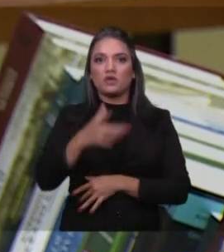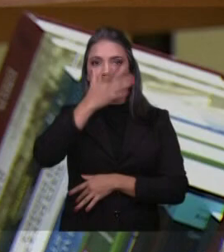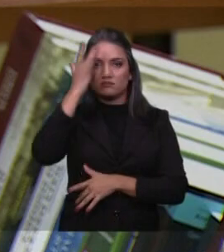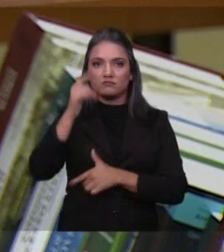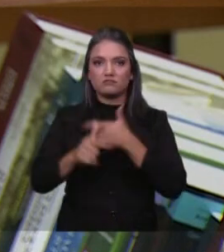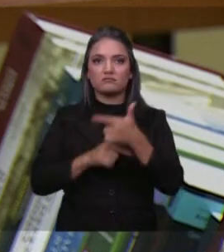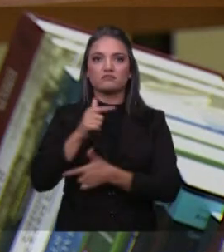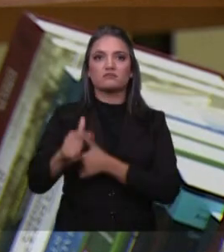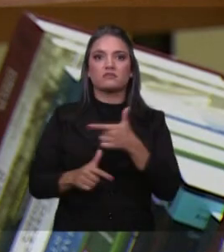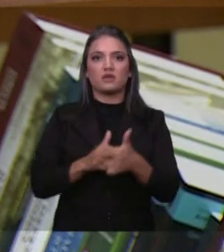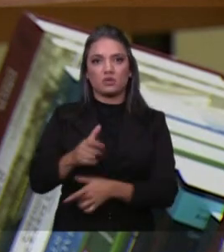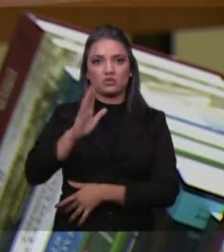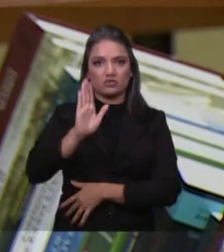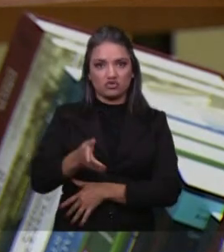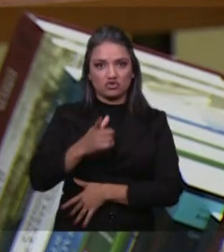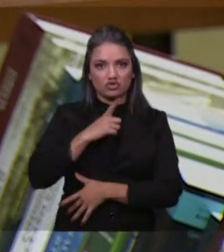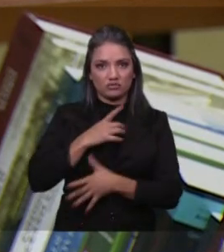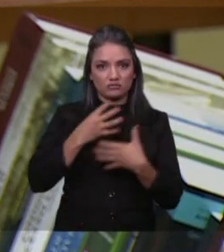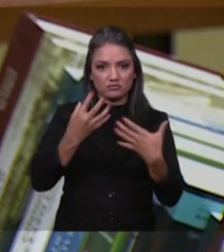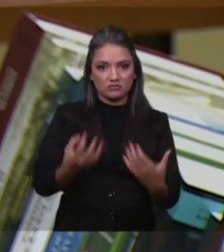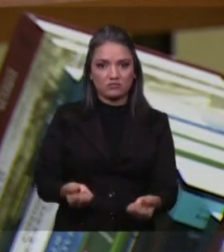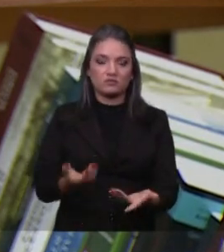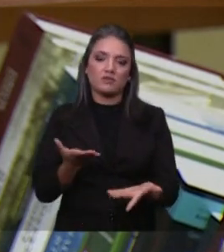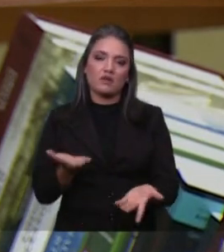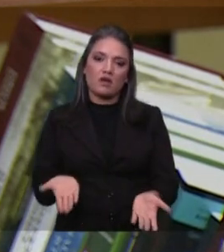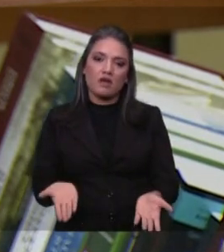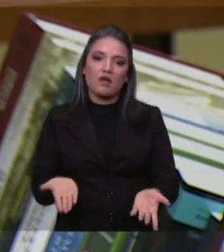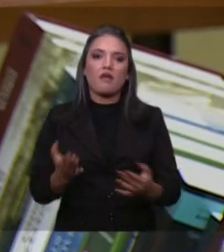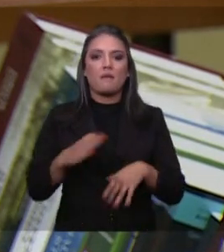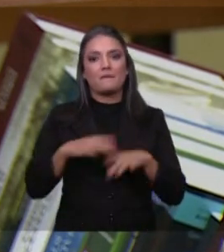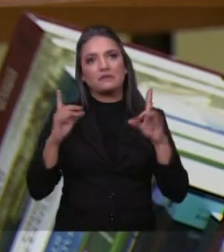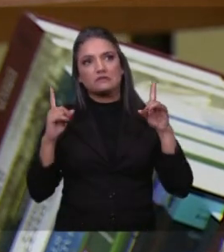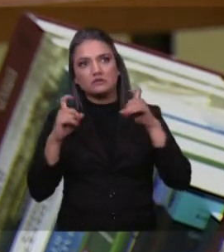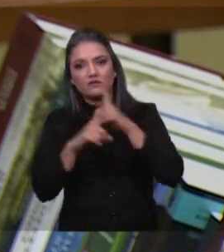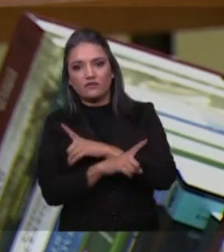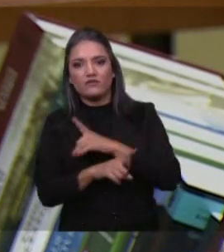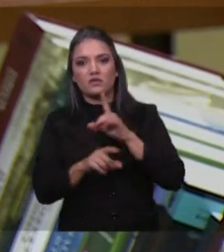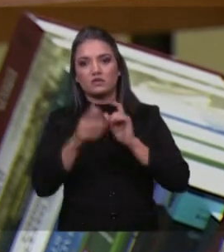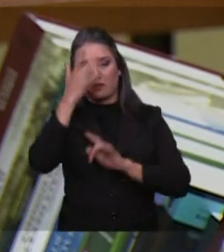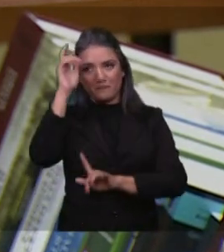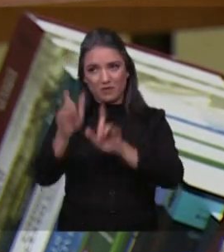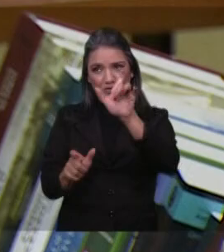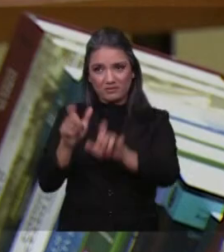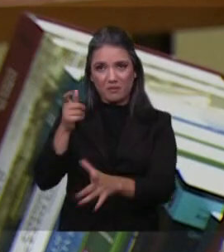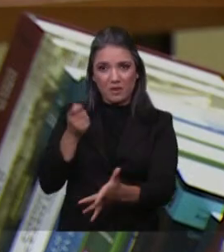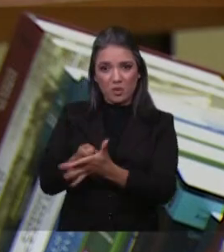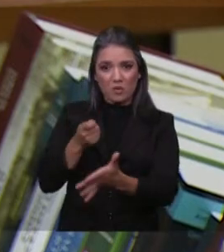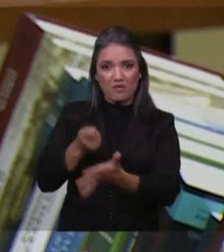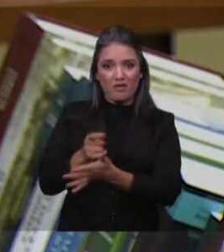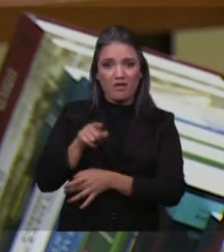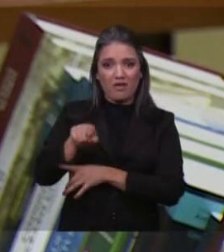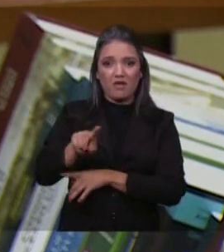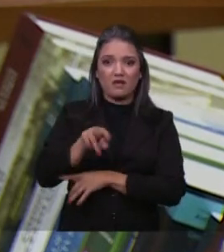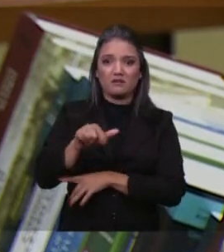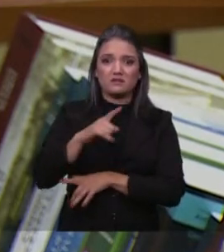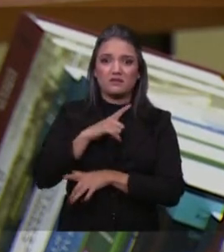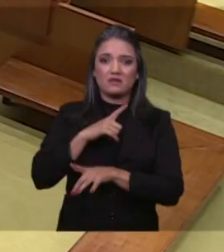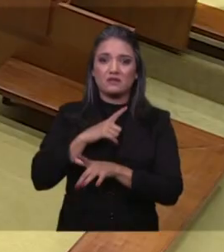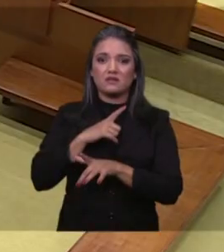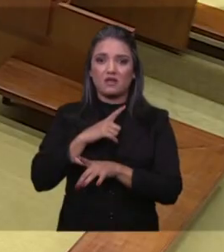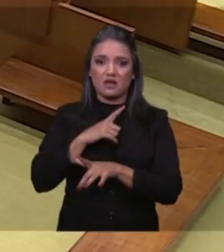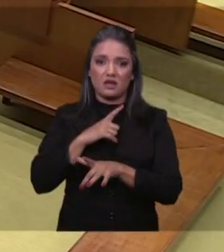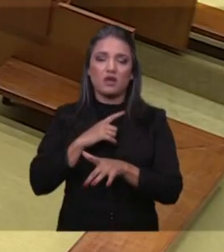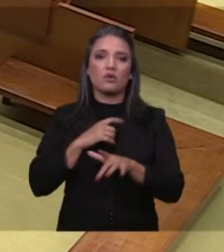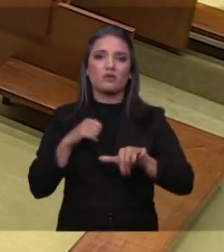trabalhador já reconhecidos, seria muito mais oneroso impor ao trabalhador ver desconstituída a sua situação